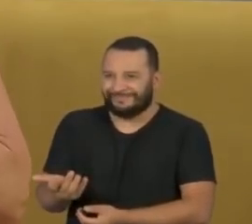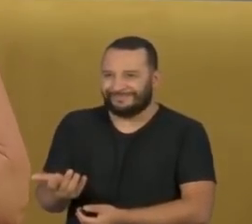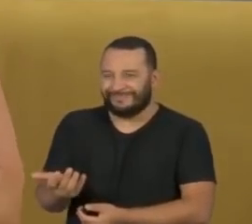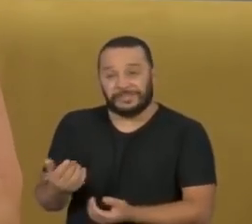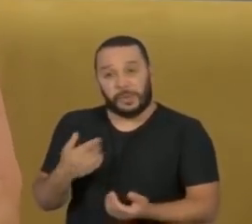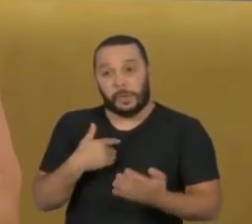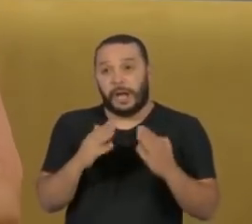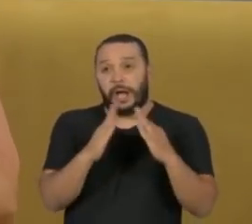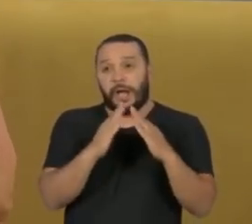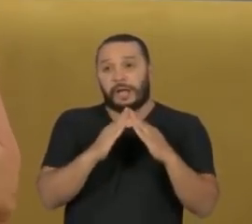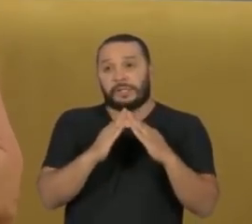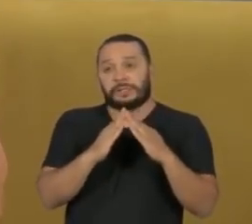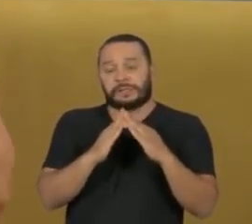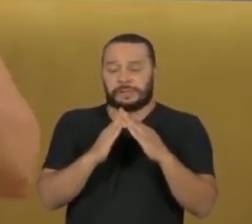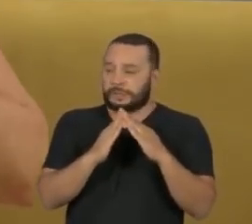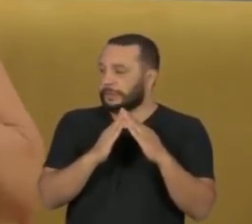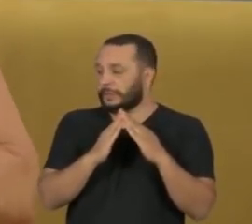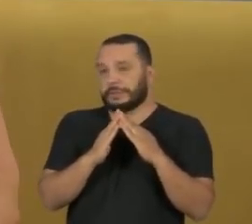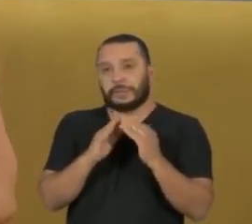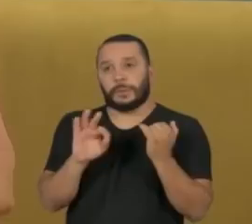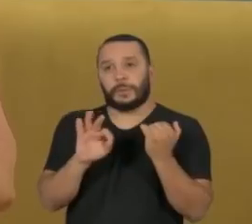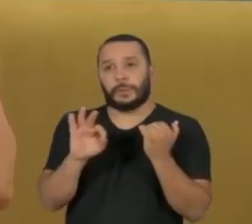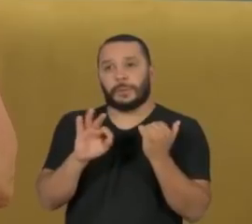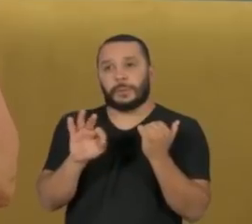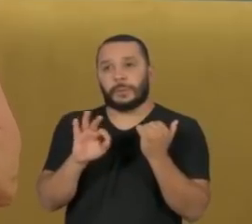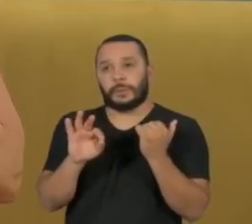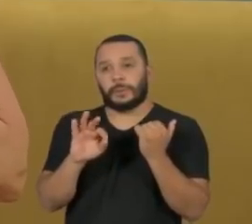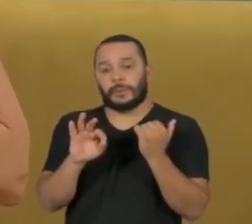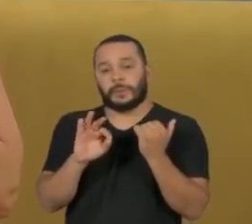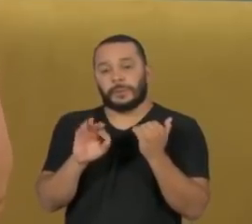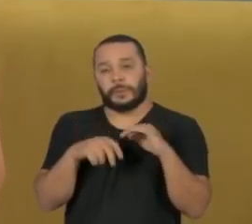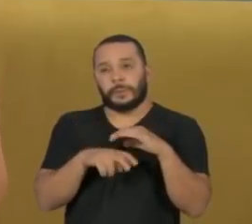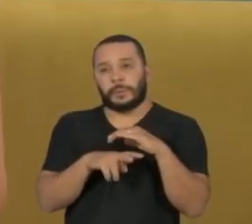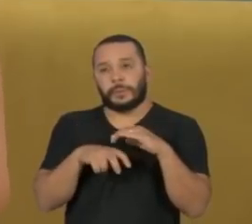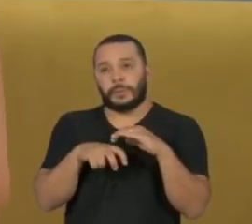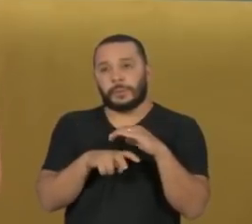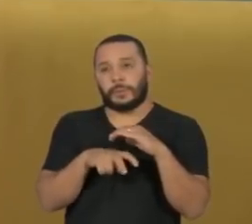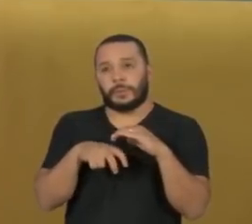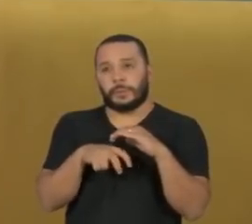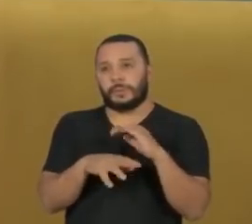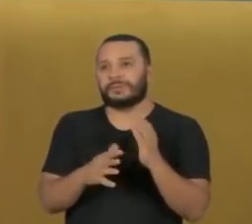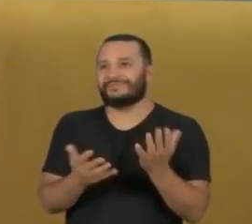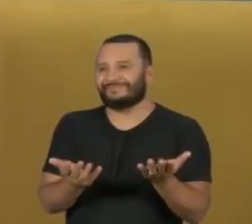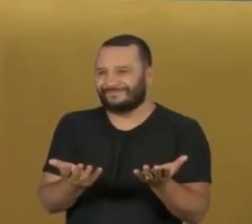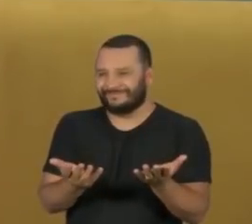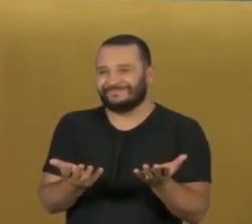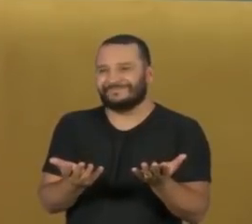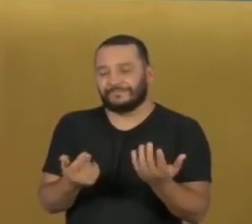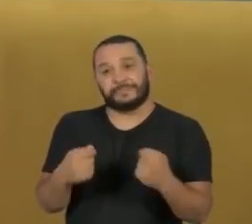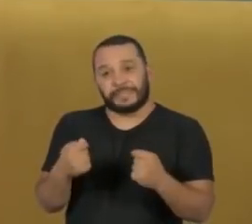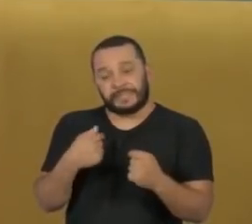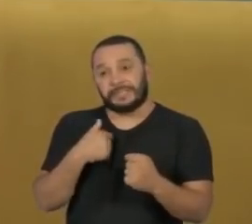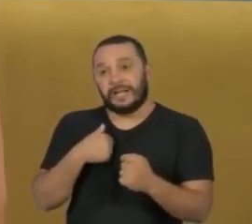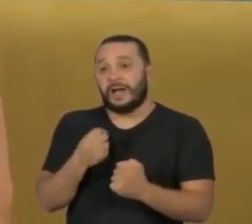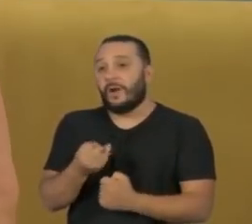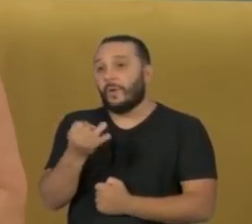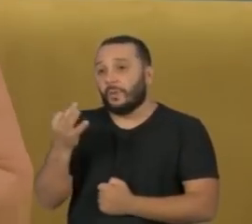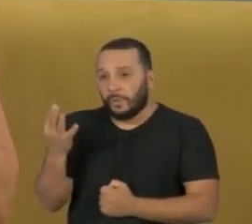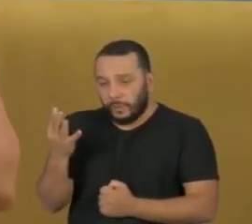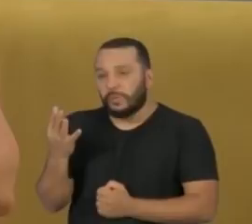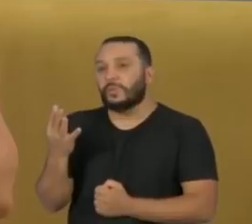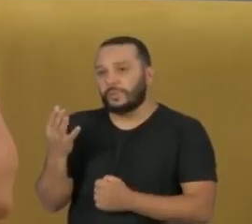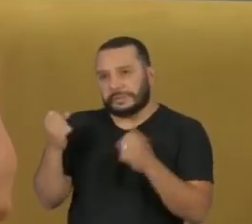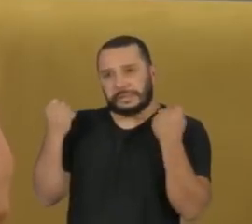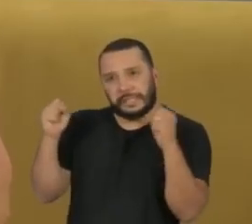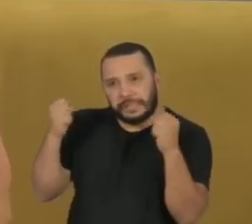dentro de casa mesmo, é ficar mais parado mesmo e, eventualmente, procurar algumas atividades. Tem